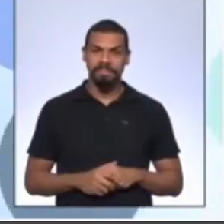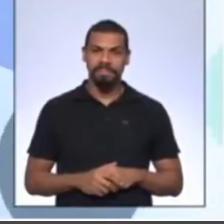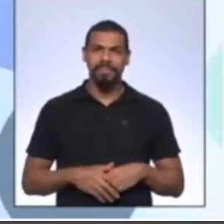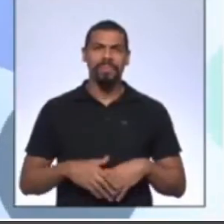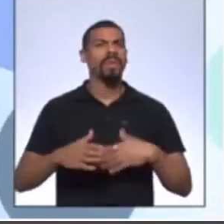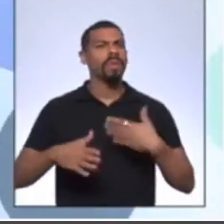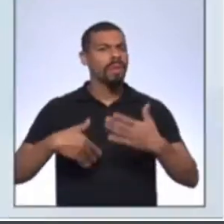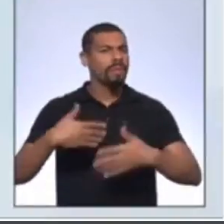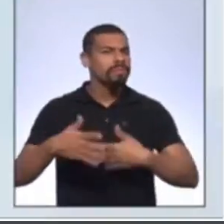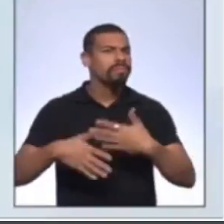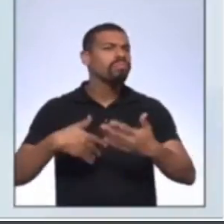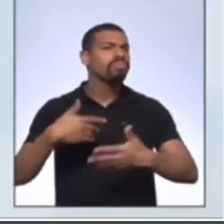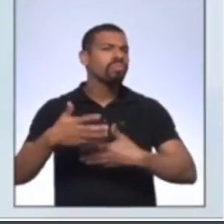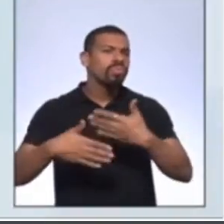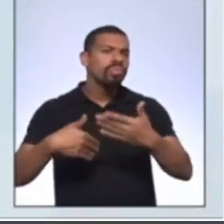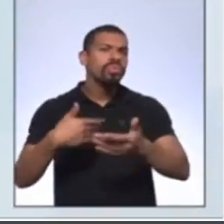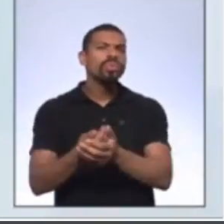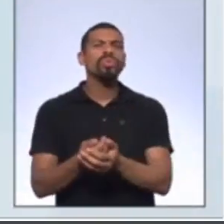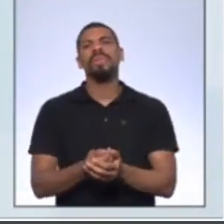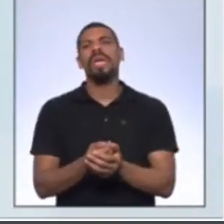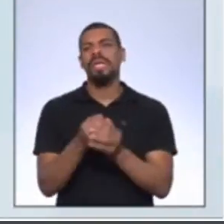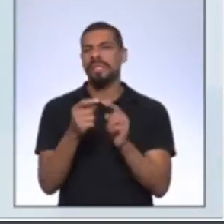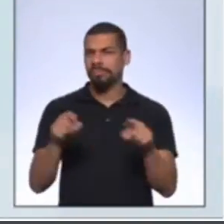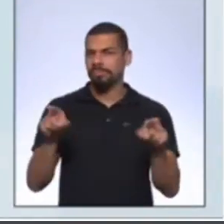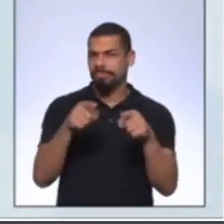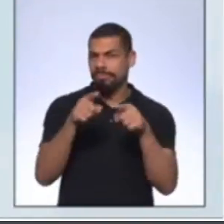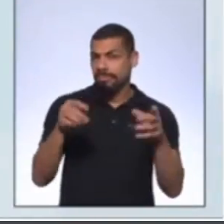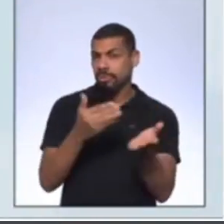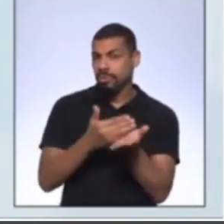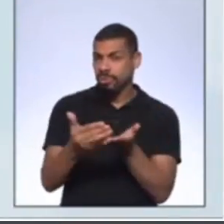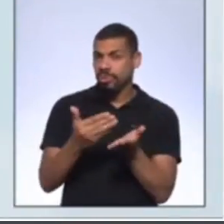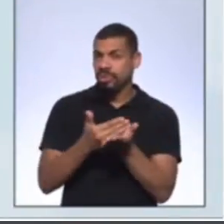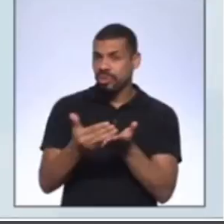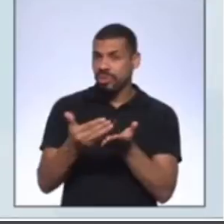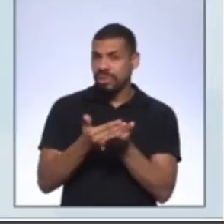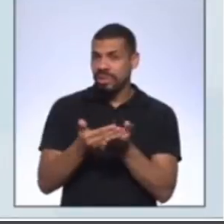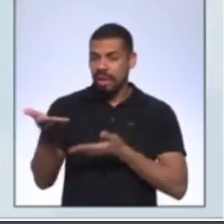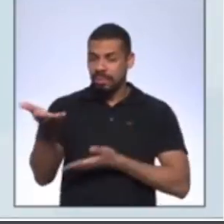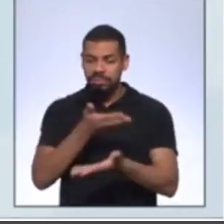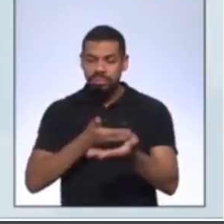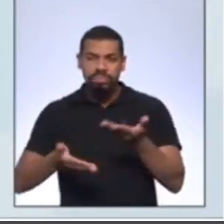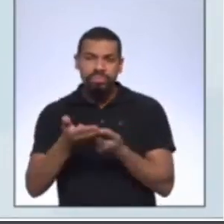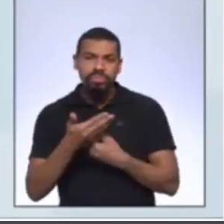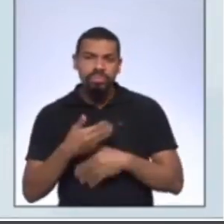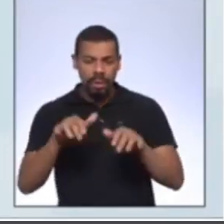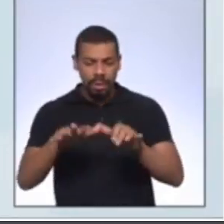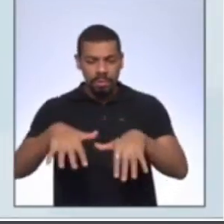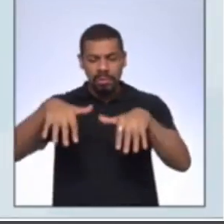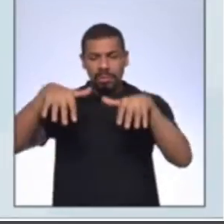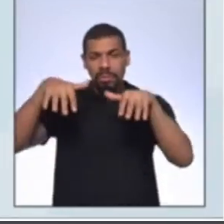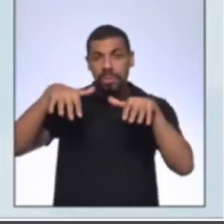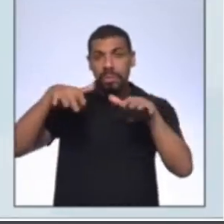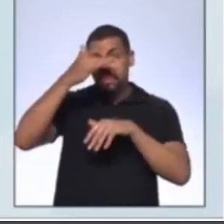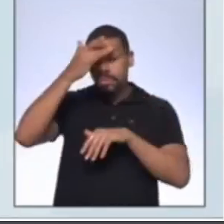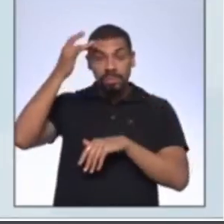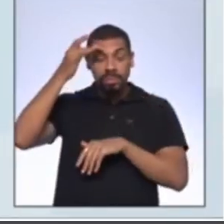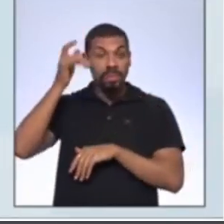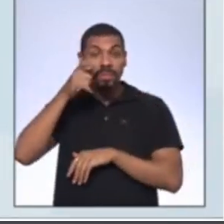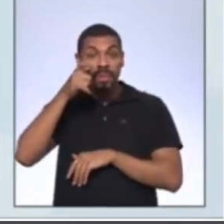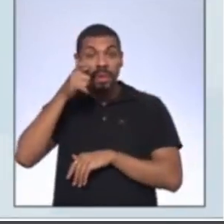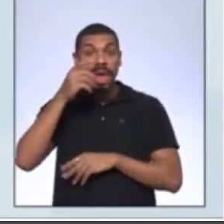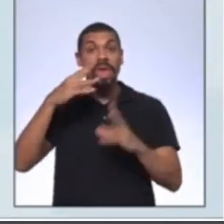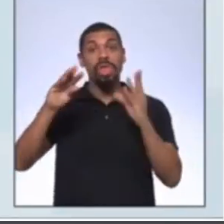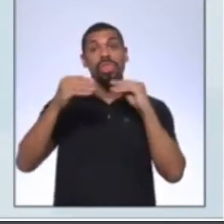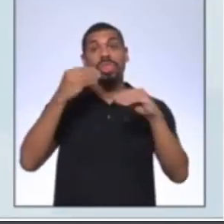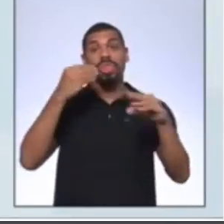gente aos poucos além dos números musicais que passaram a ter a interação do público nos estúdios em alguns programas as